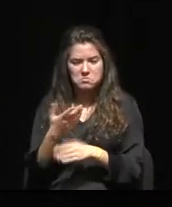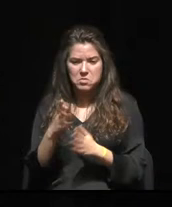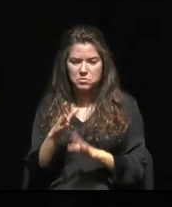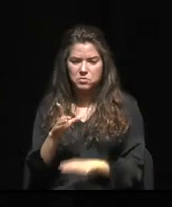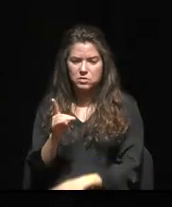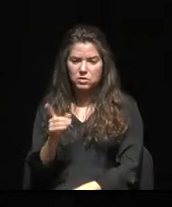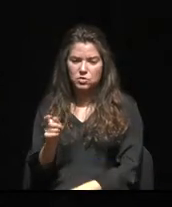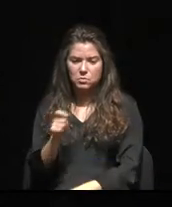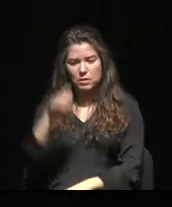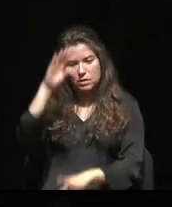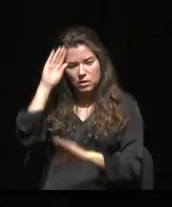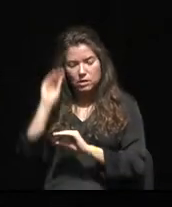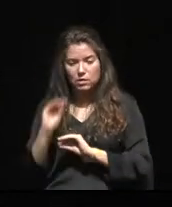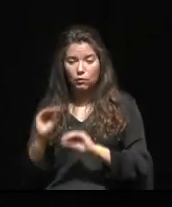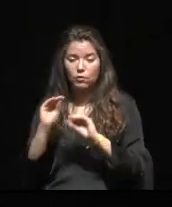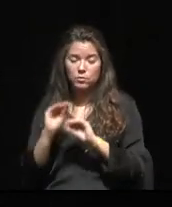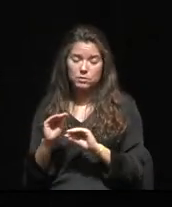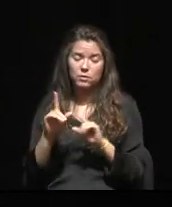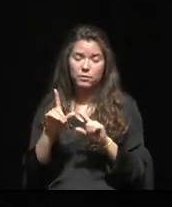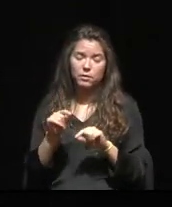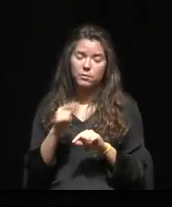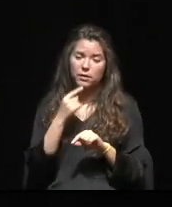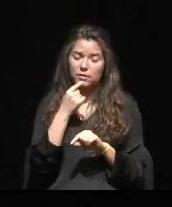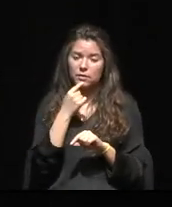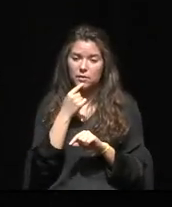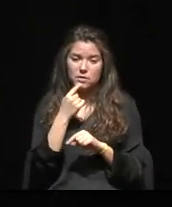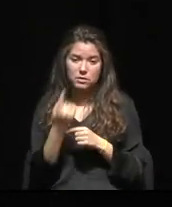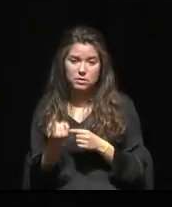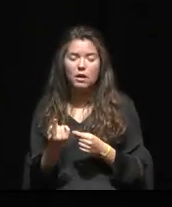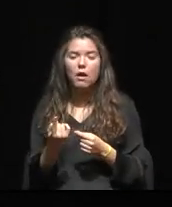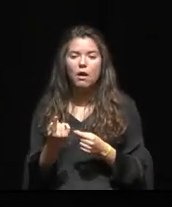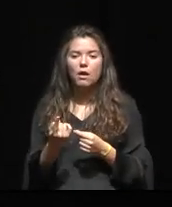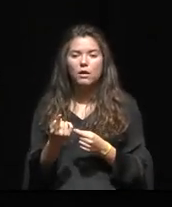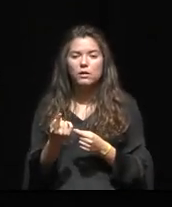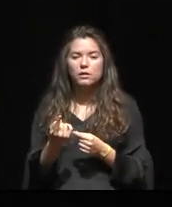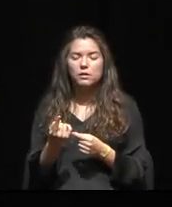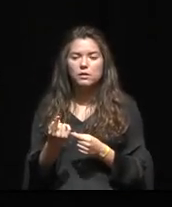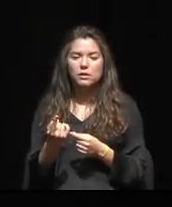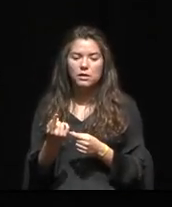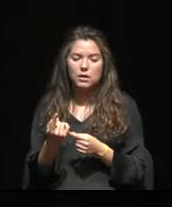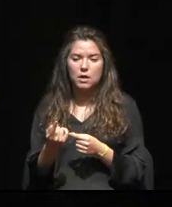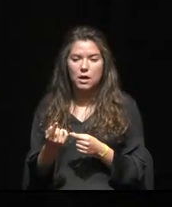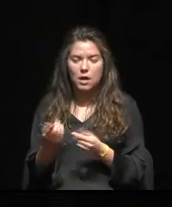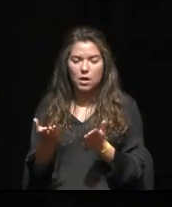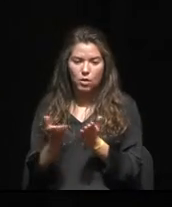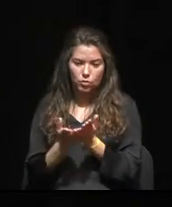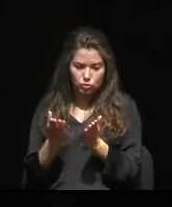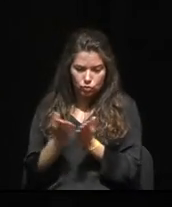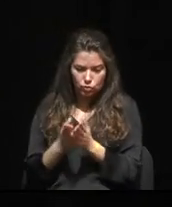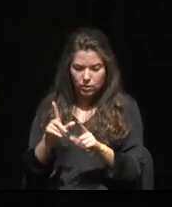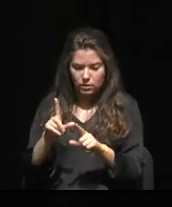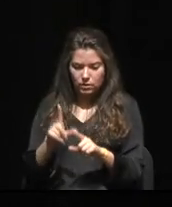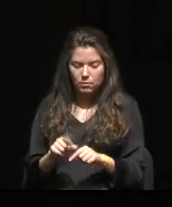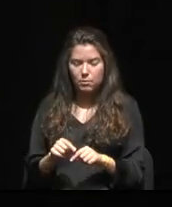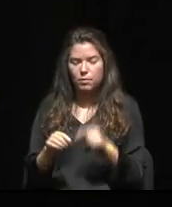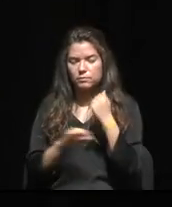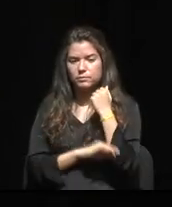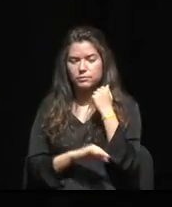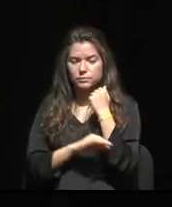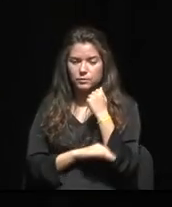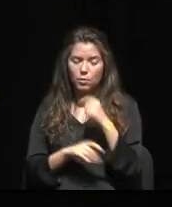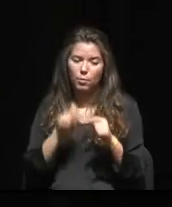formação É ainda de referir que a fundação para o estudo e formação nas autarquias locais pode atribuir